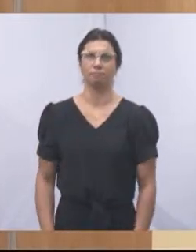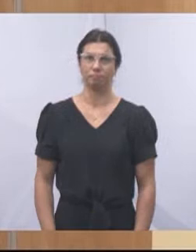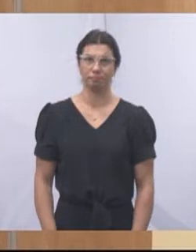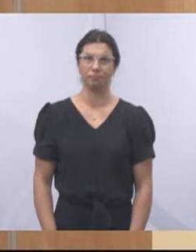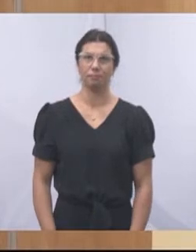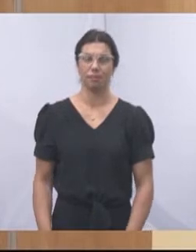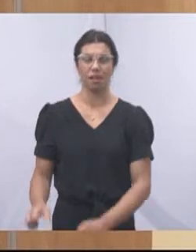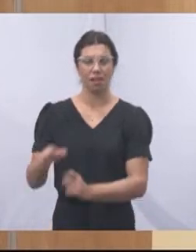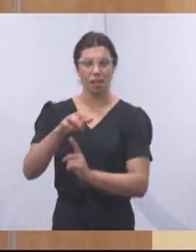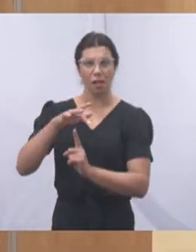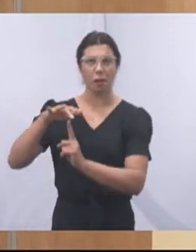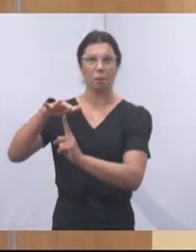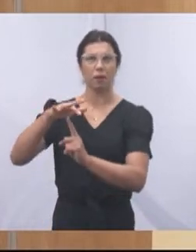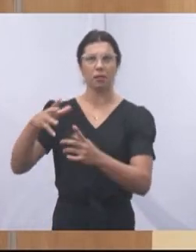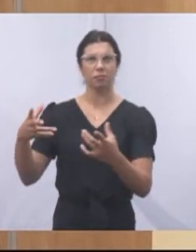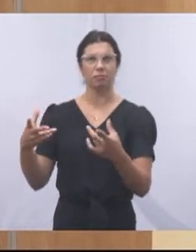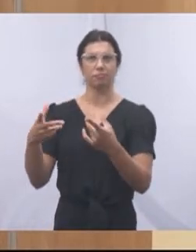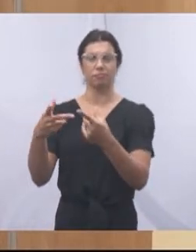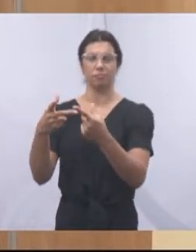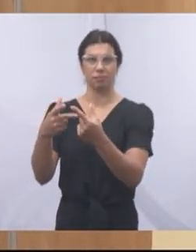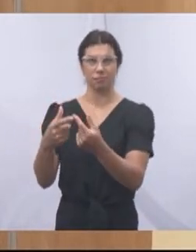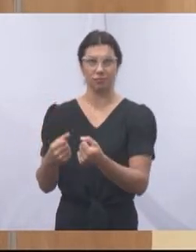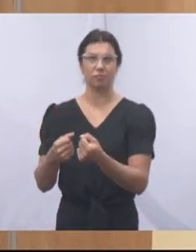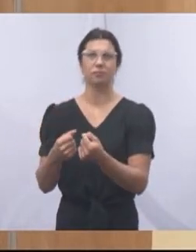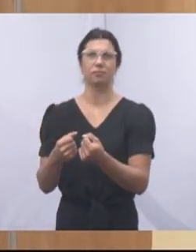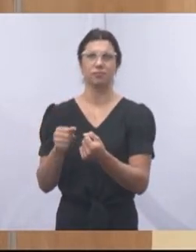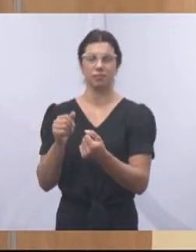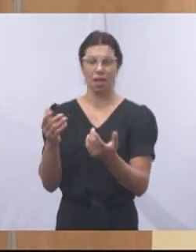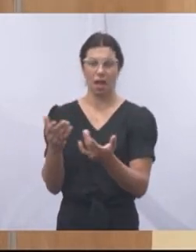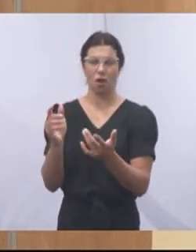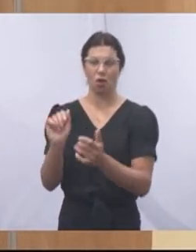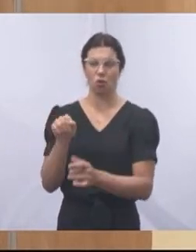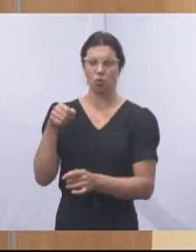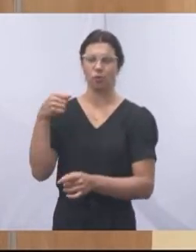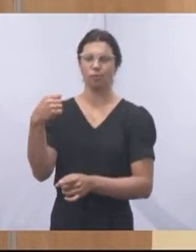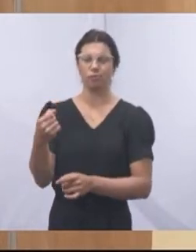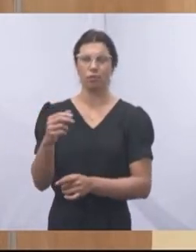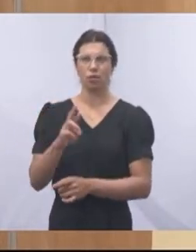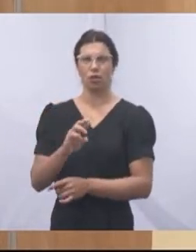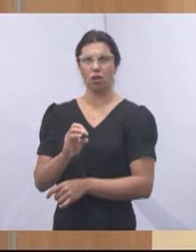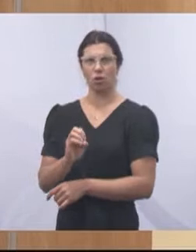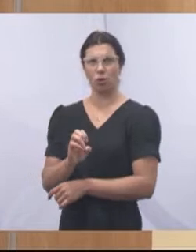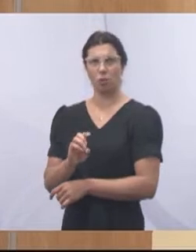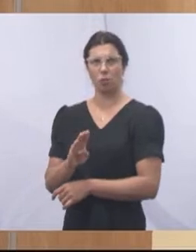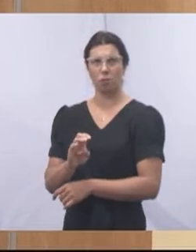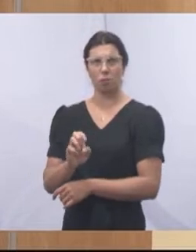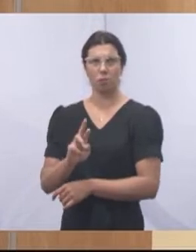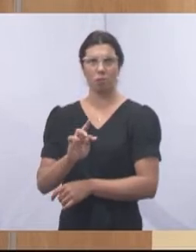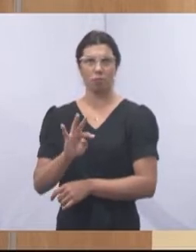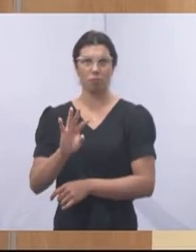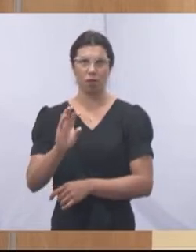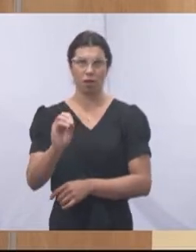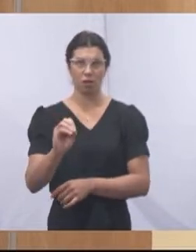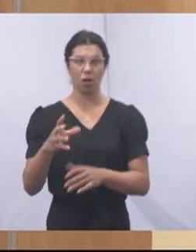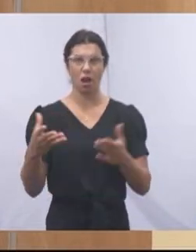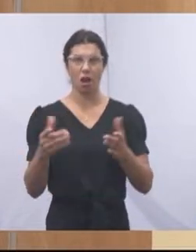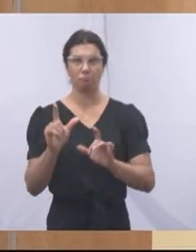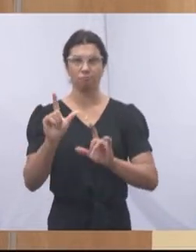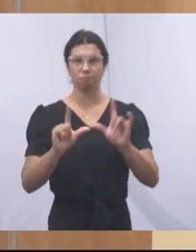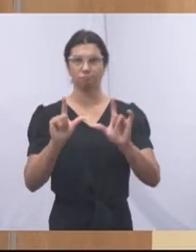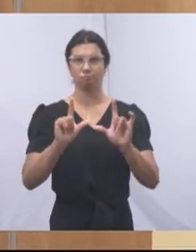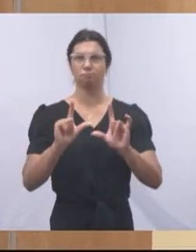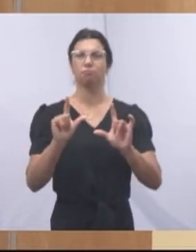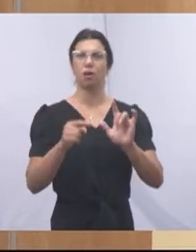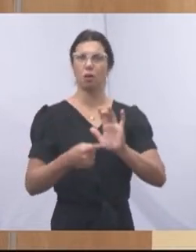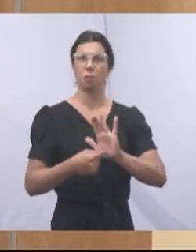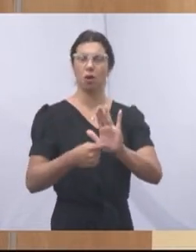E a praça ficou maravilhosa para receber o nome do senhor Roberto da Silva Francelino. Eu quero que a TV Câmara publique